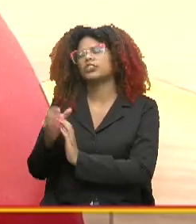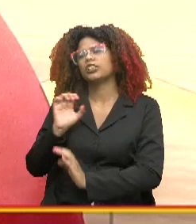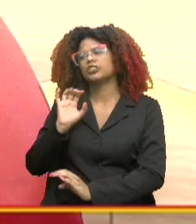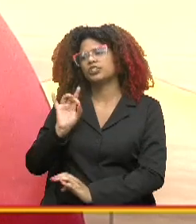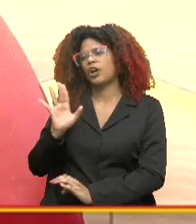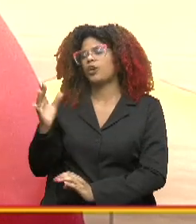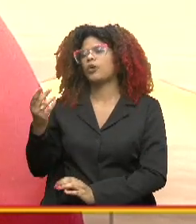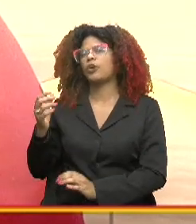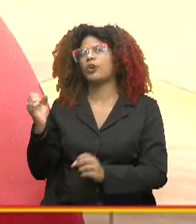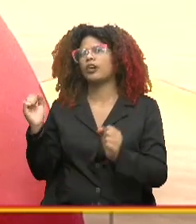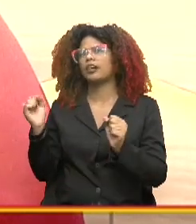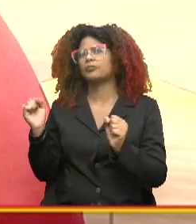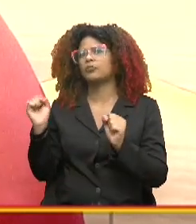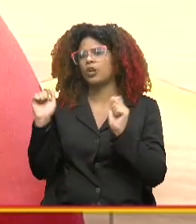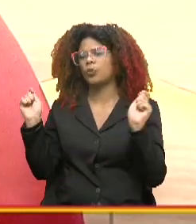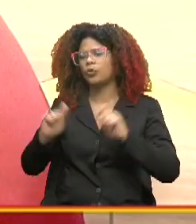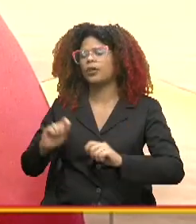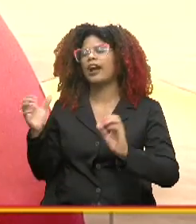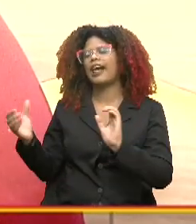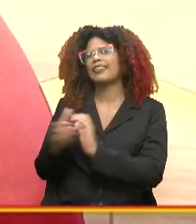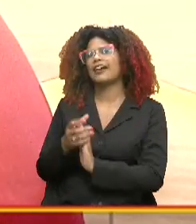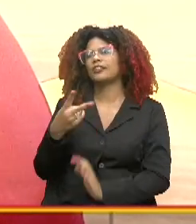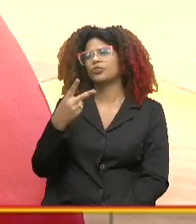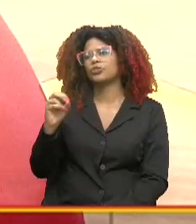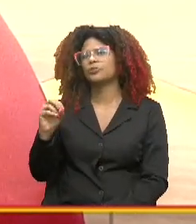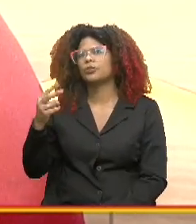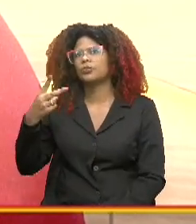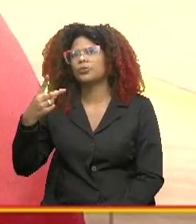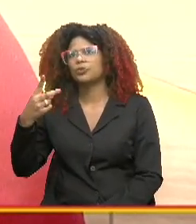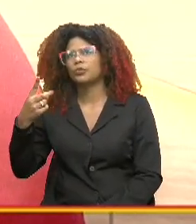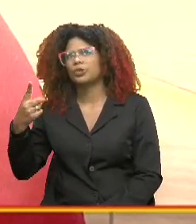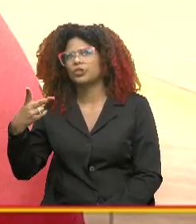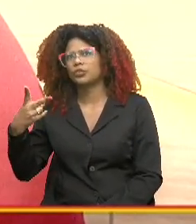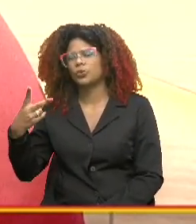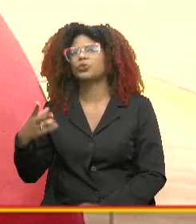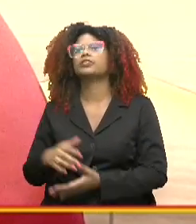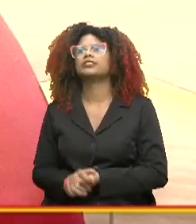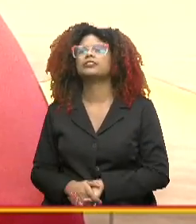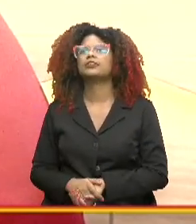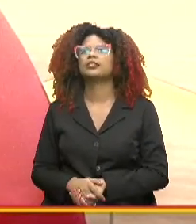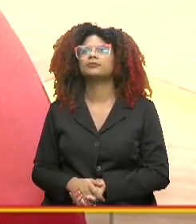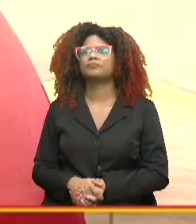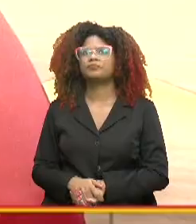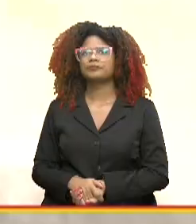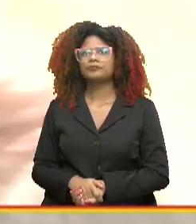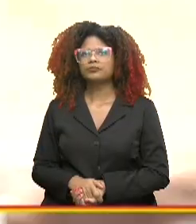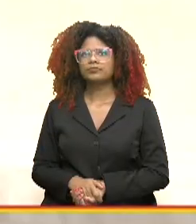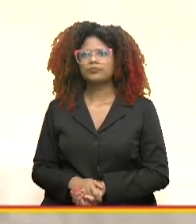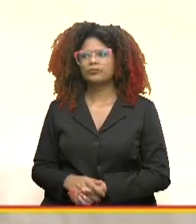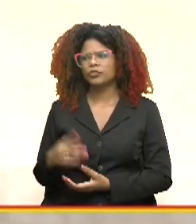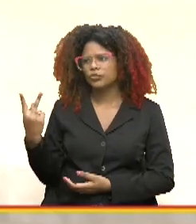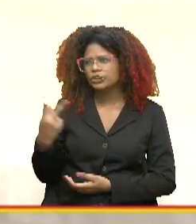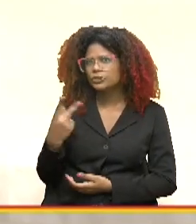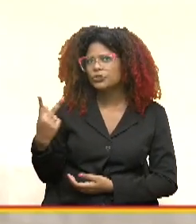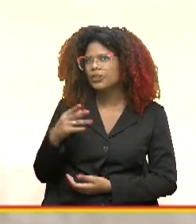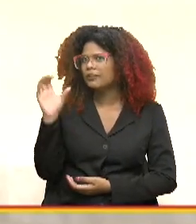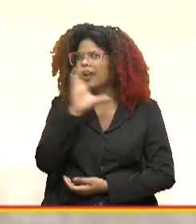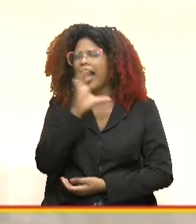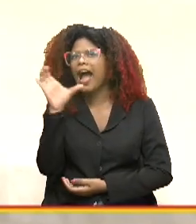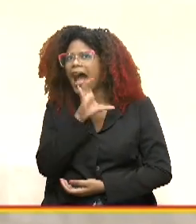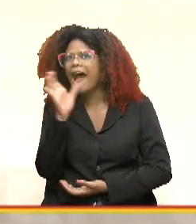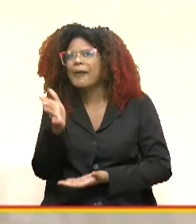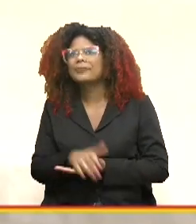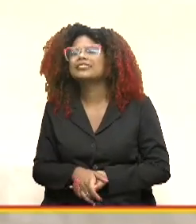casar em 2013 quando sai né a resolução do CNJ que permite né o casamento eu vi que inclusive vocês foram super